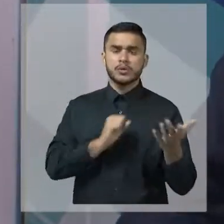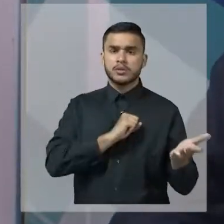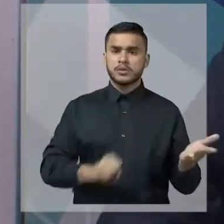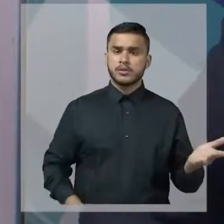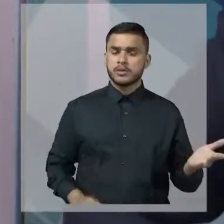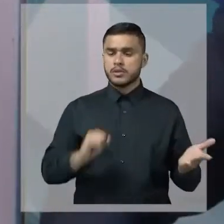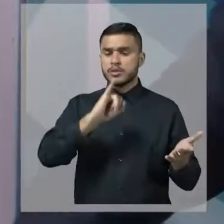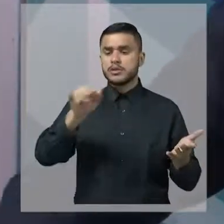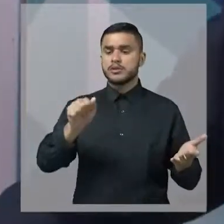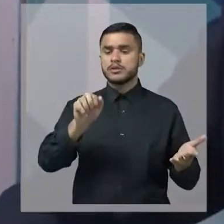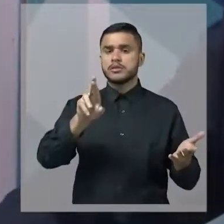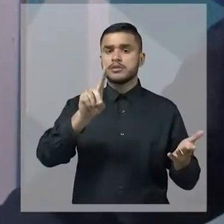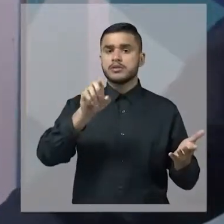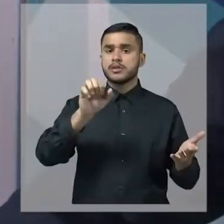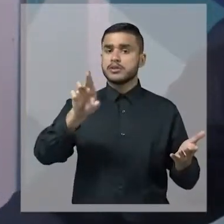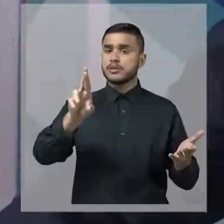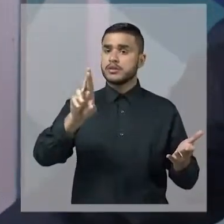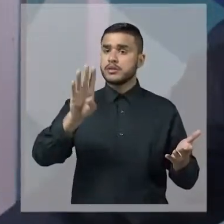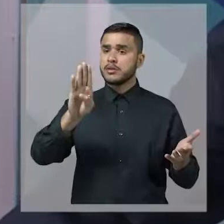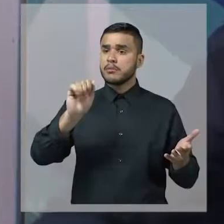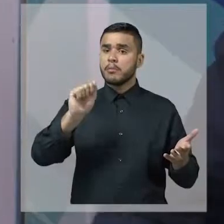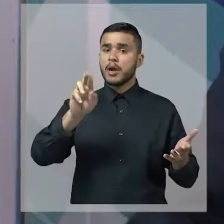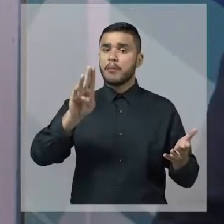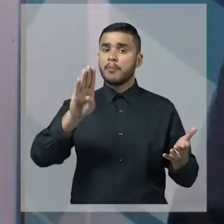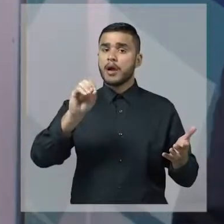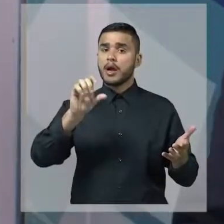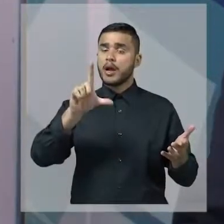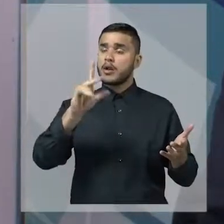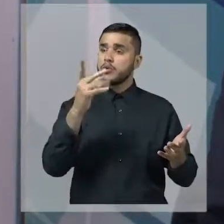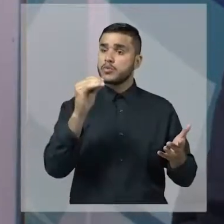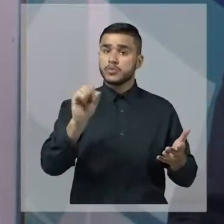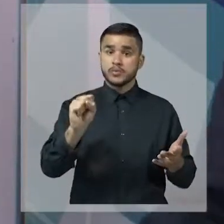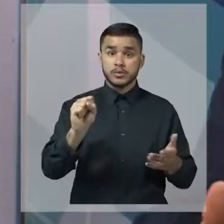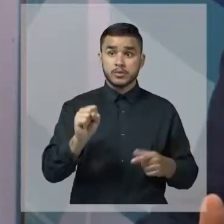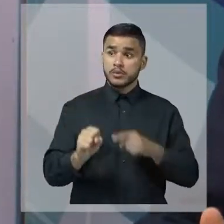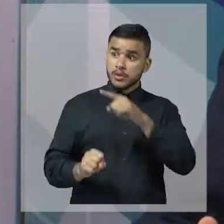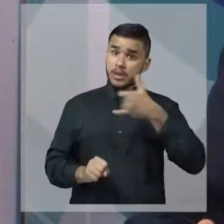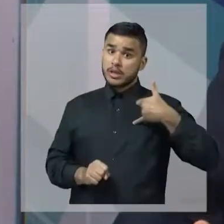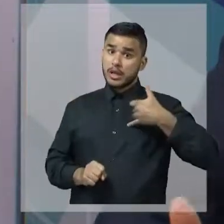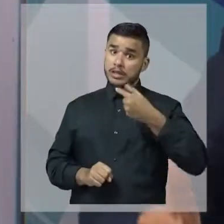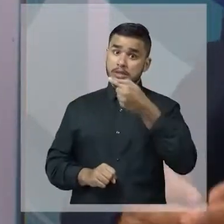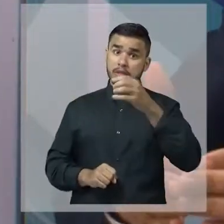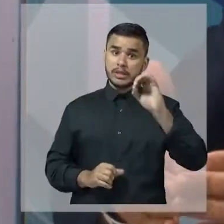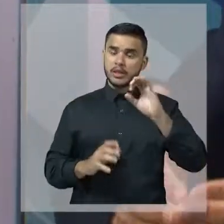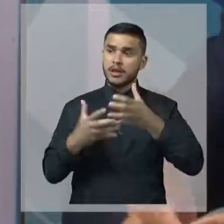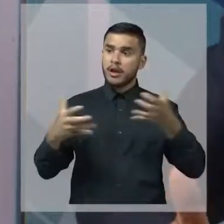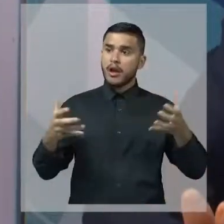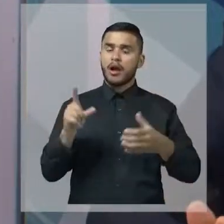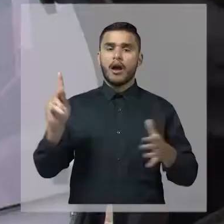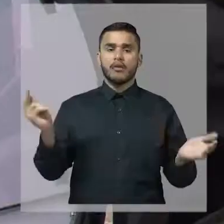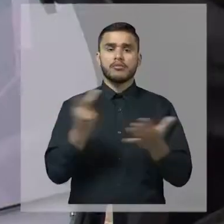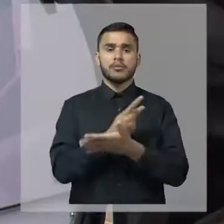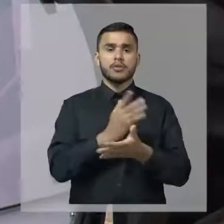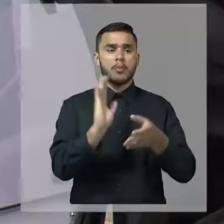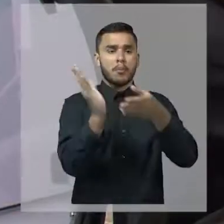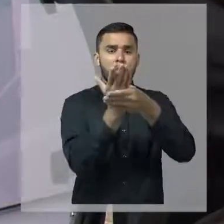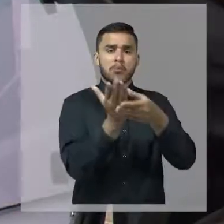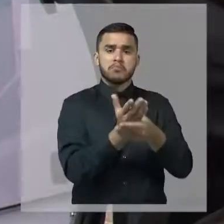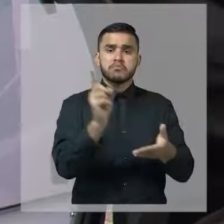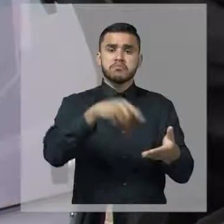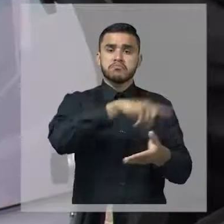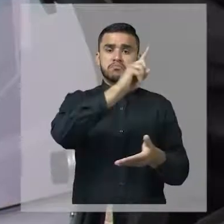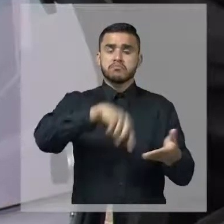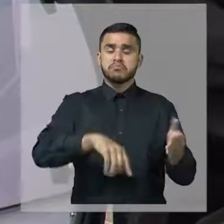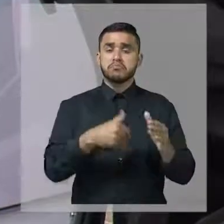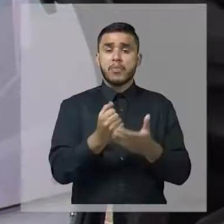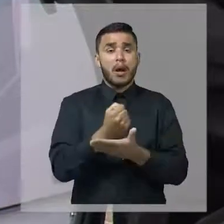anos, prescreveram vários processos porque a Suprema Corte não julgou. Ao invés de assegurar a aplicação da lei